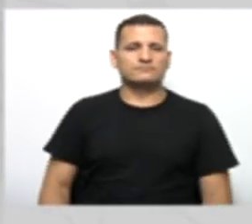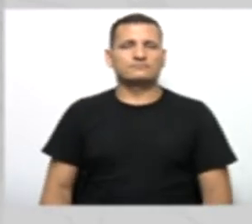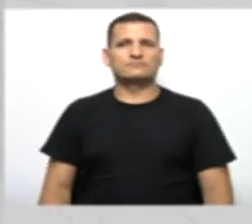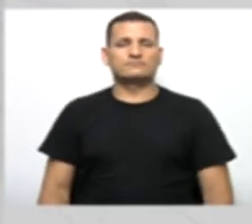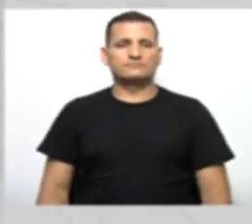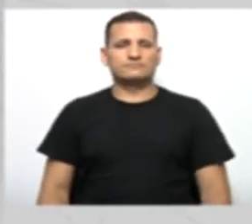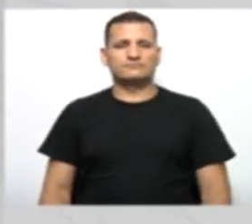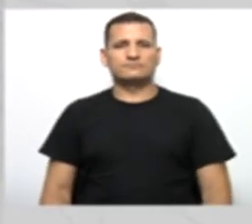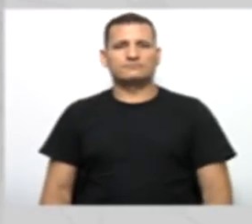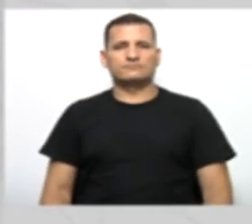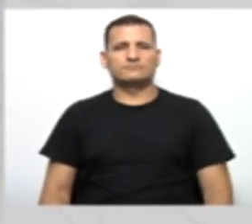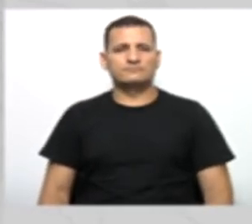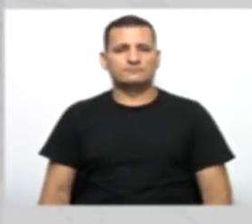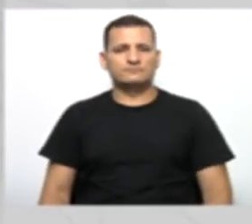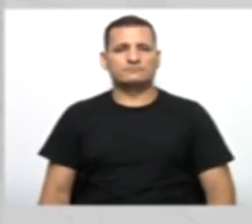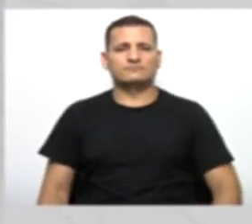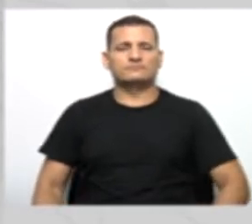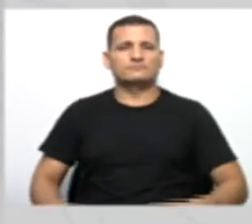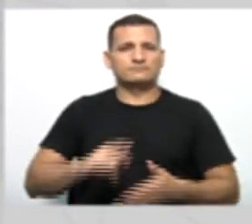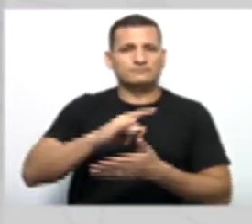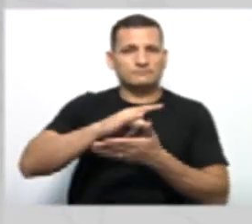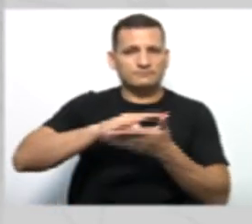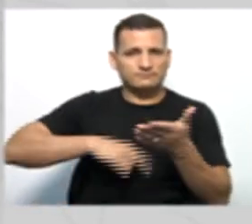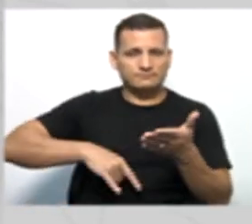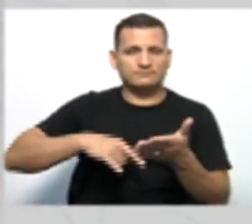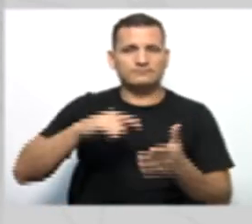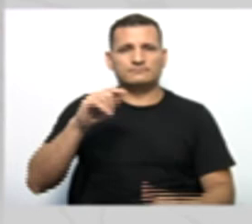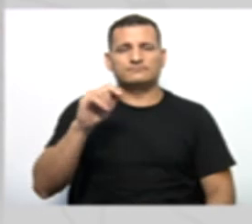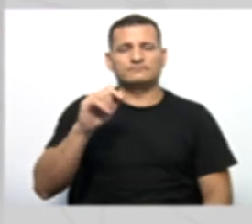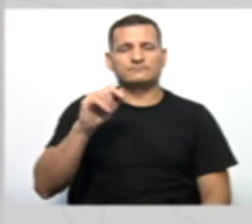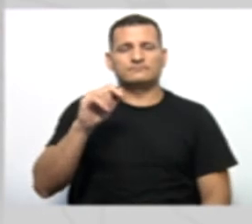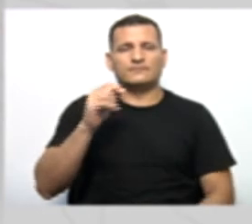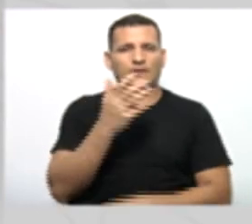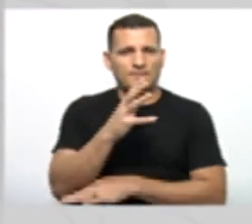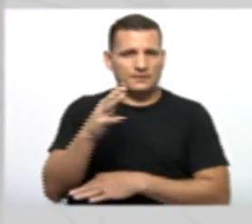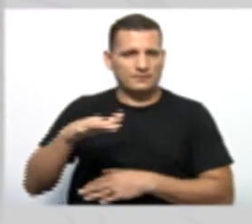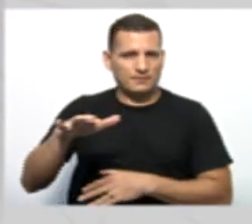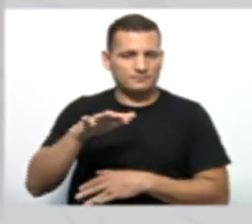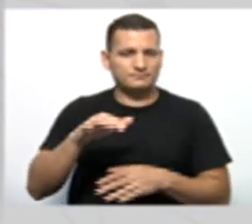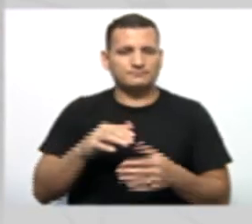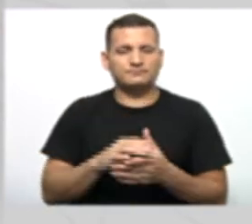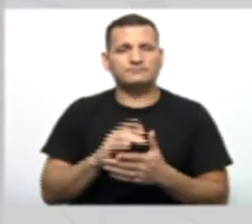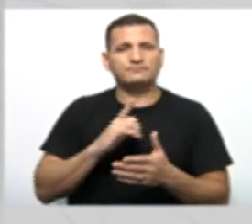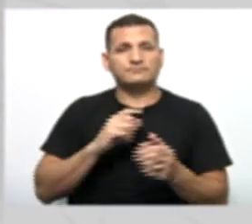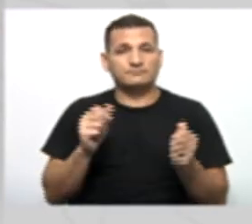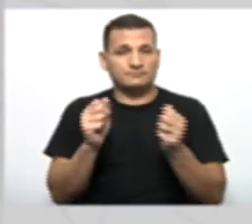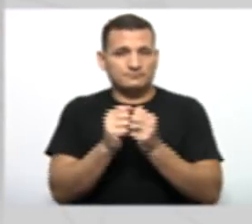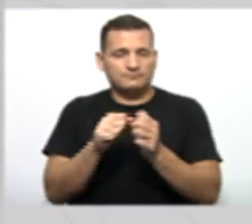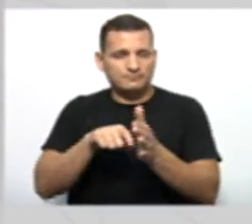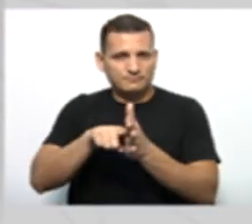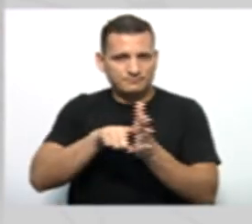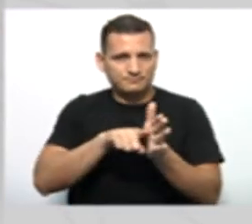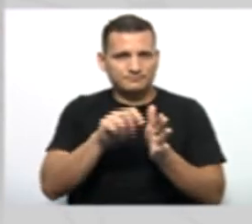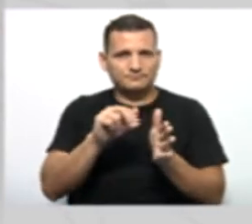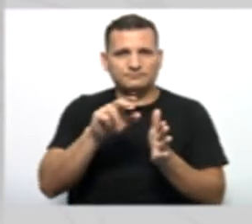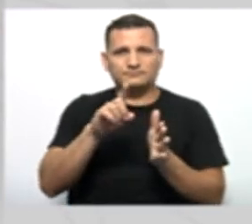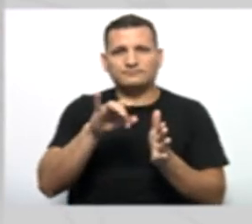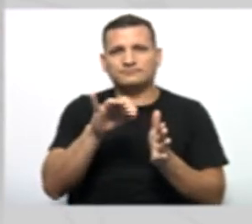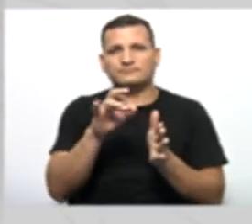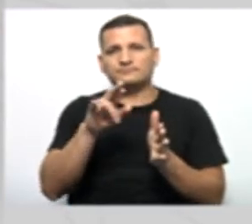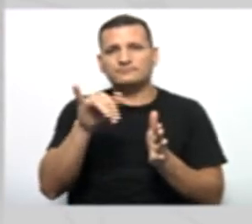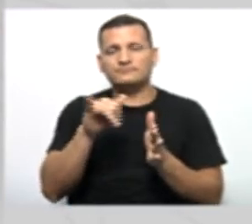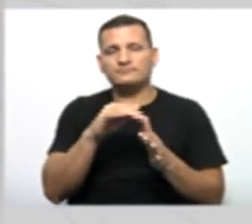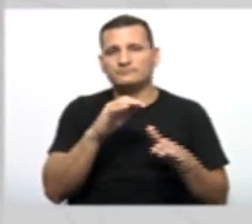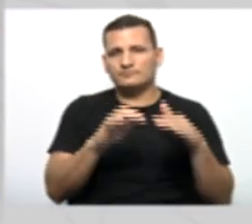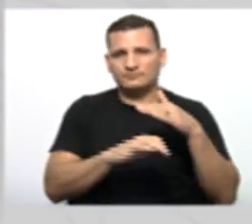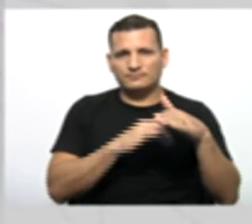Nós temos também a certificação ambiental. A certificação ambiental ela está junto com a auditoria, ou seja, uma empresa realiza uma